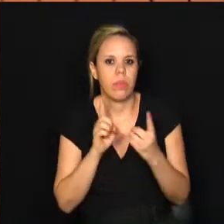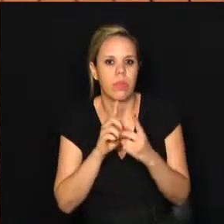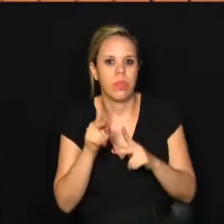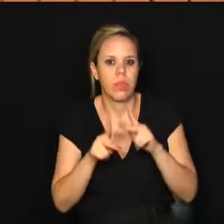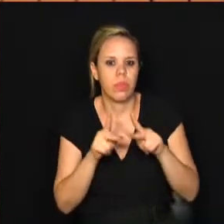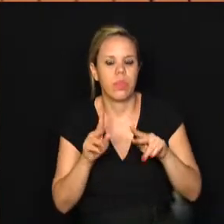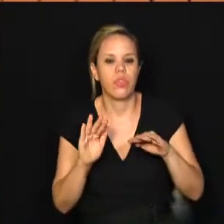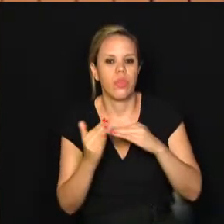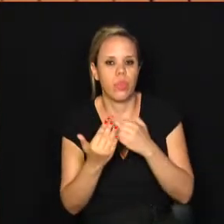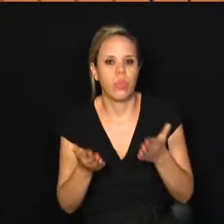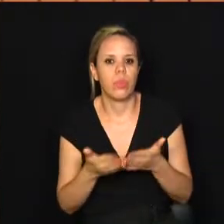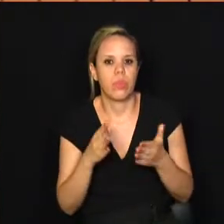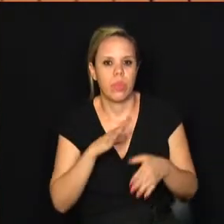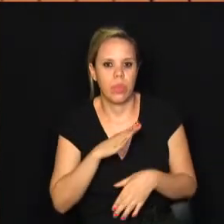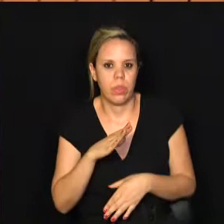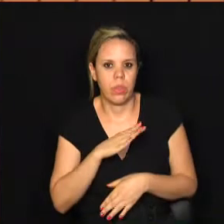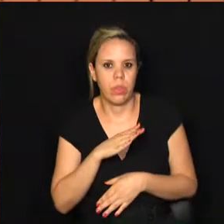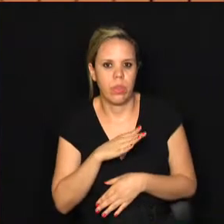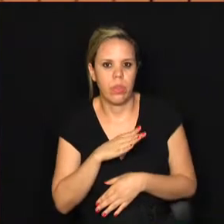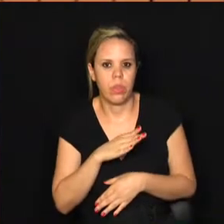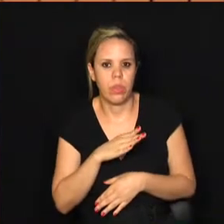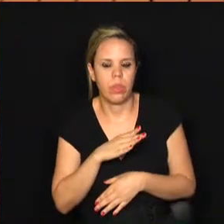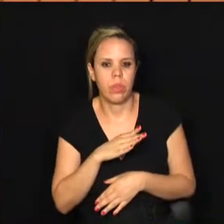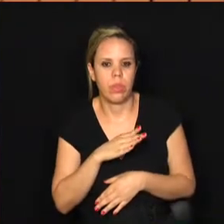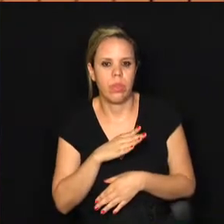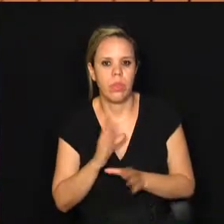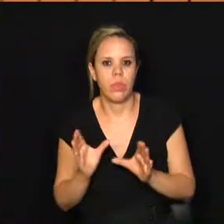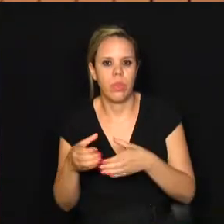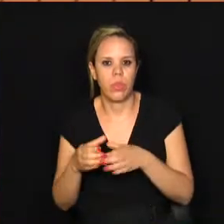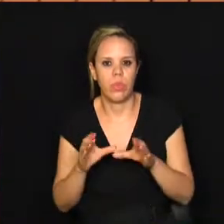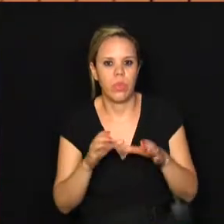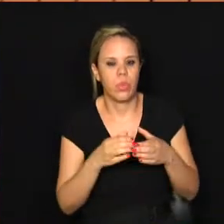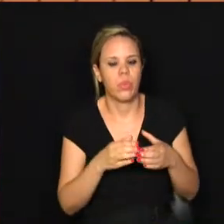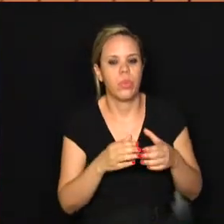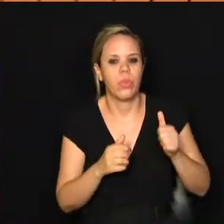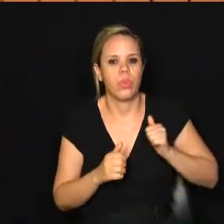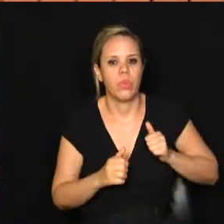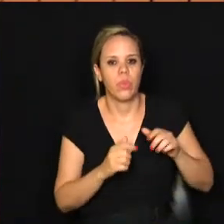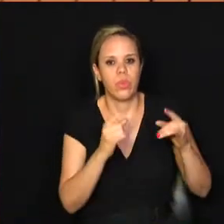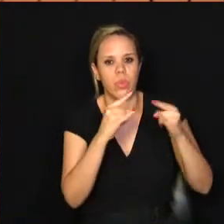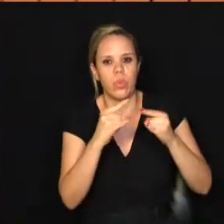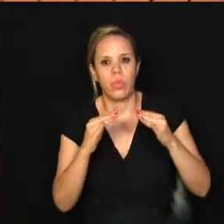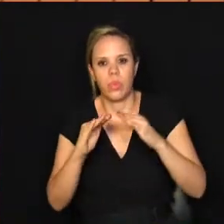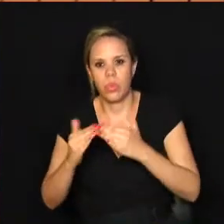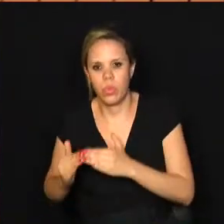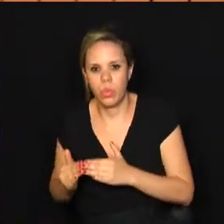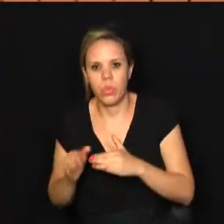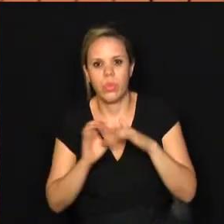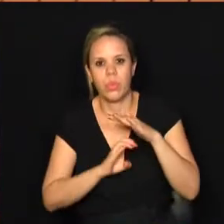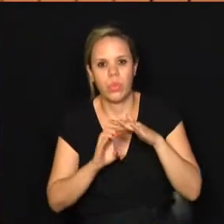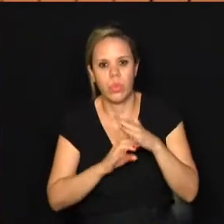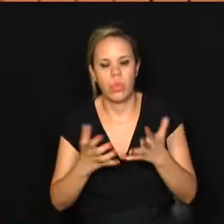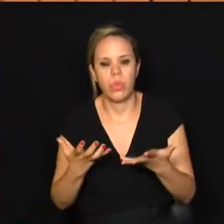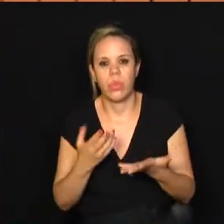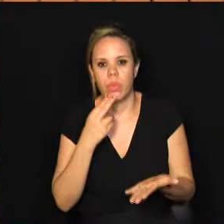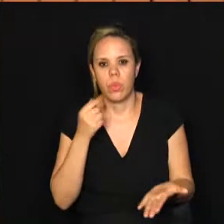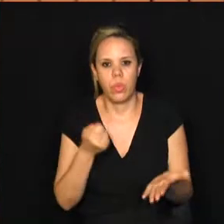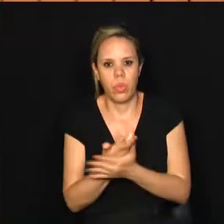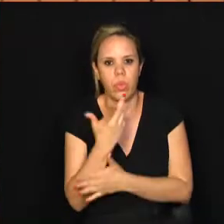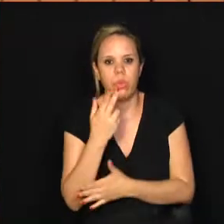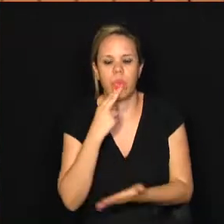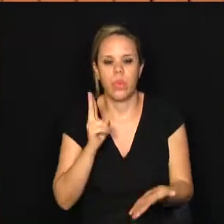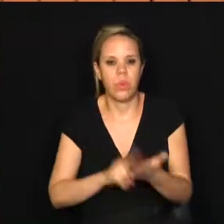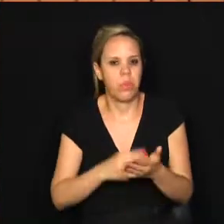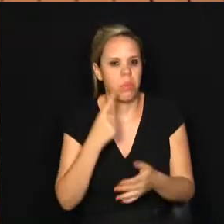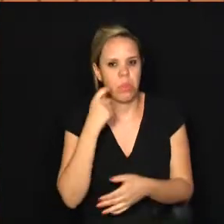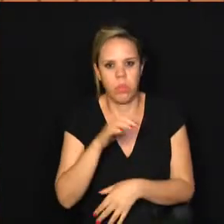da cidade, os grandes bolsões, as ocupações, as empresas que querem comprar o Correio não interessa